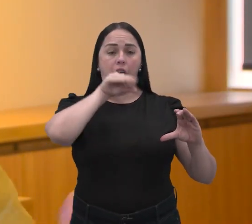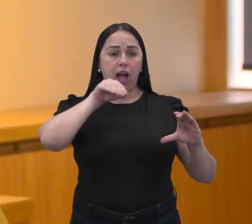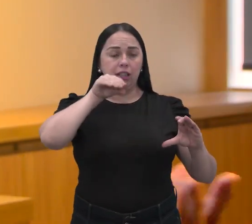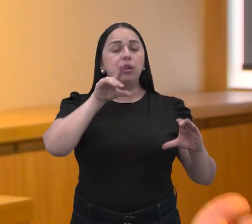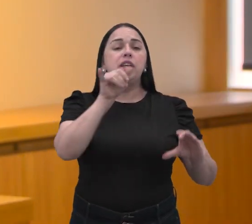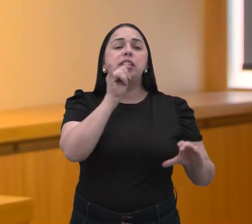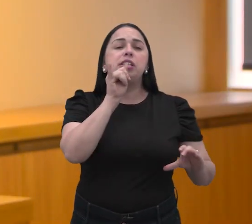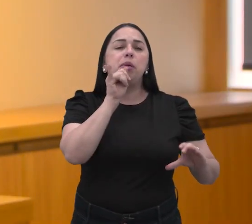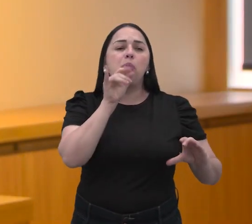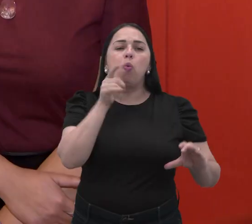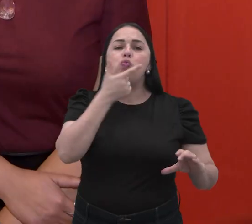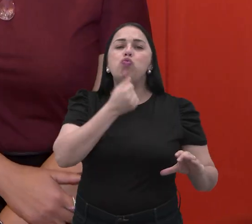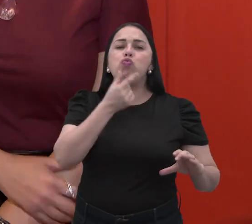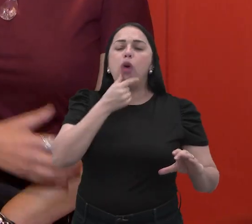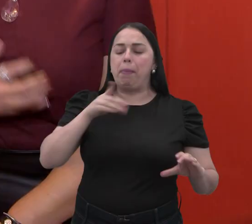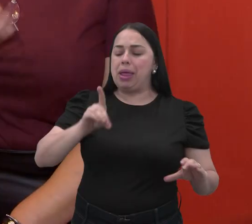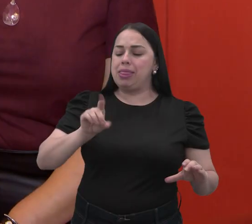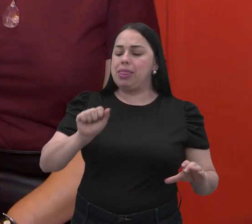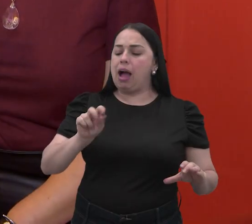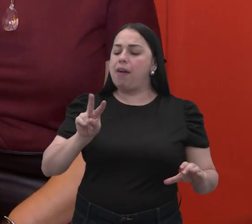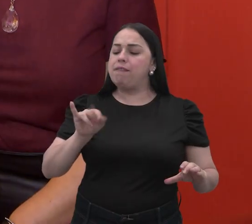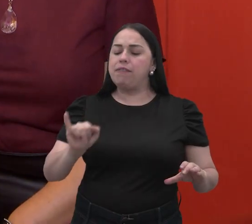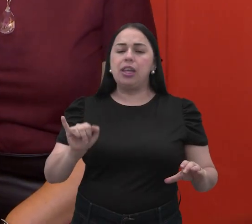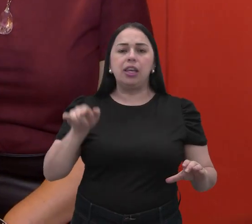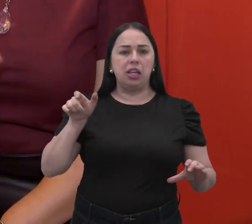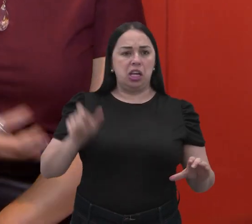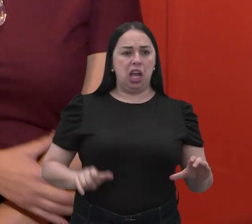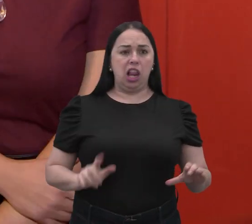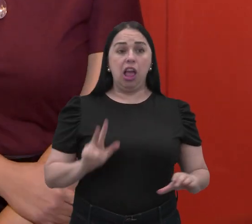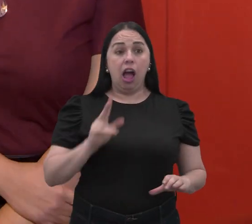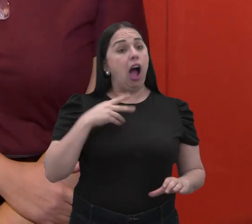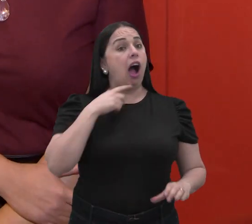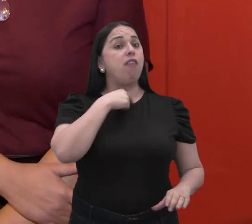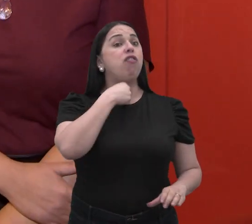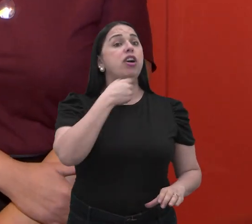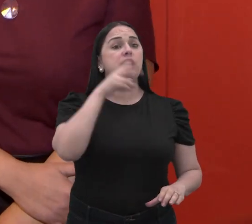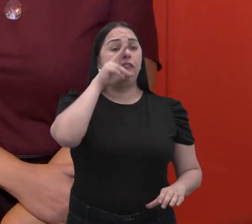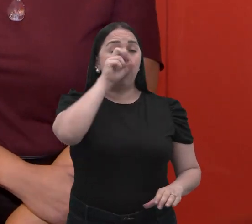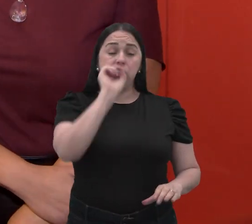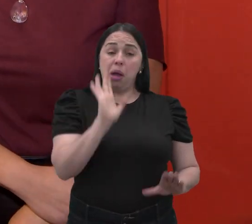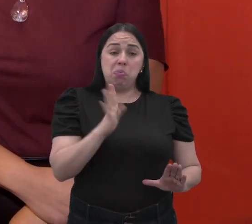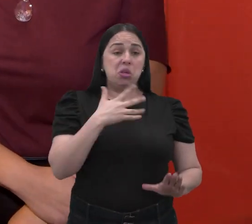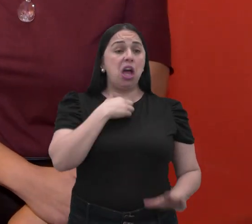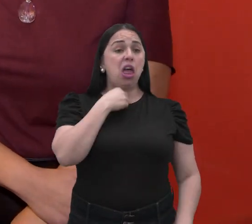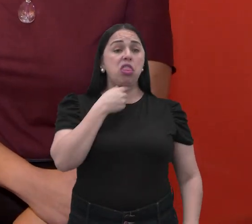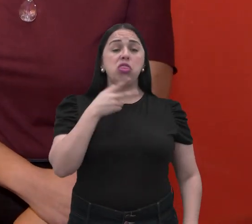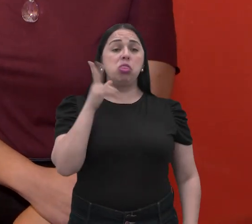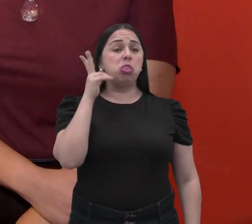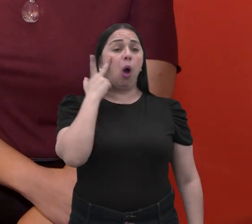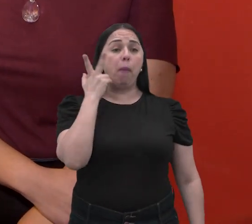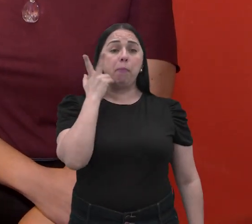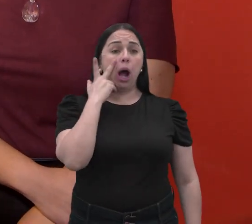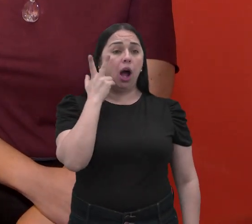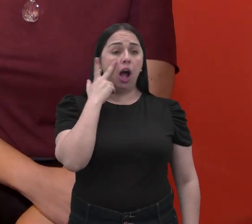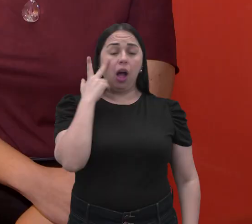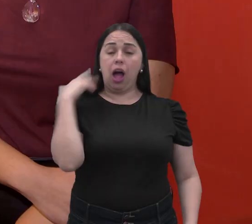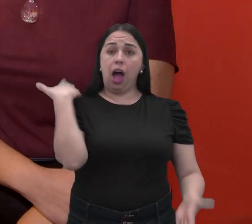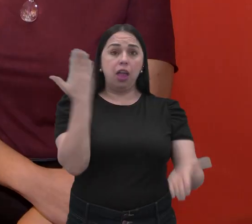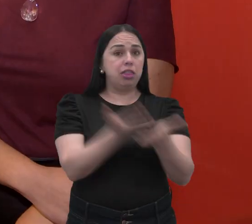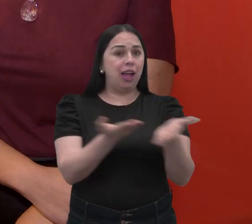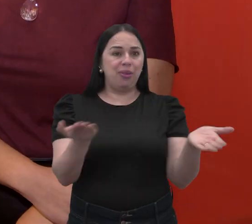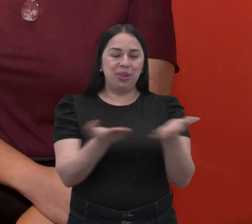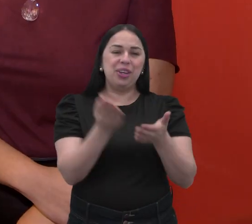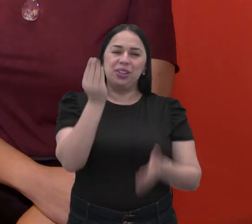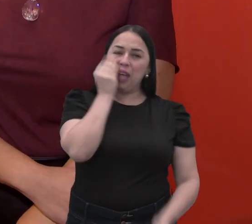tipo Davi Rock, que a gente conhece aqui da nossa região, e fortes, né? E a minha voz é uma voz básica, aliás, é uma voz básica